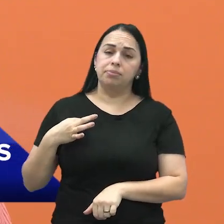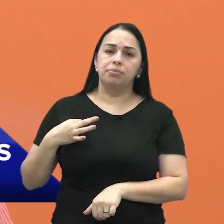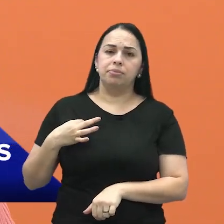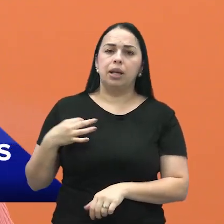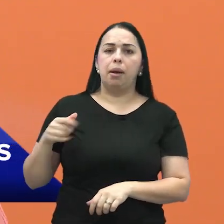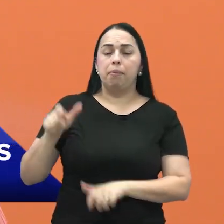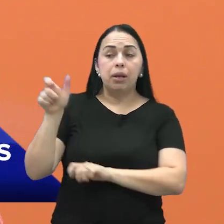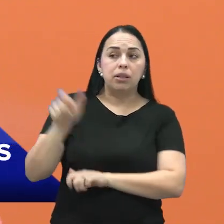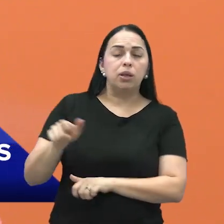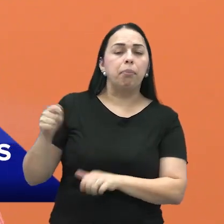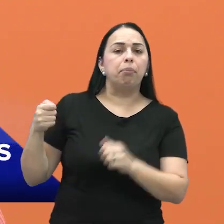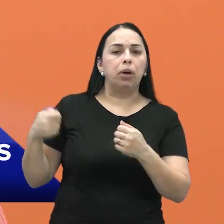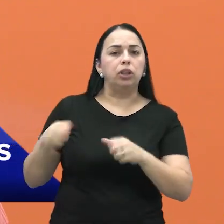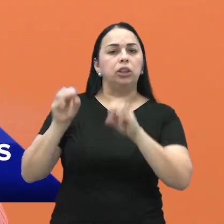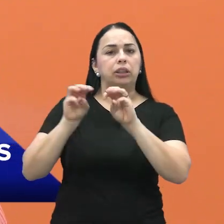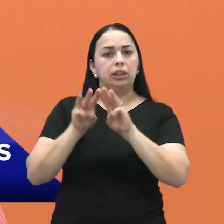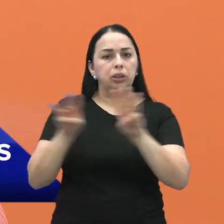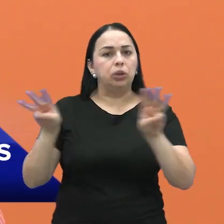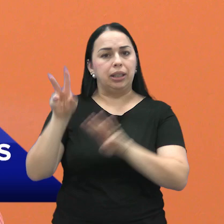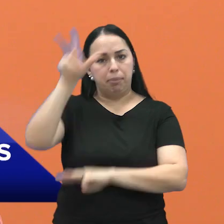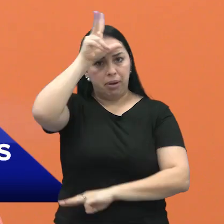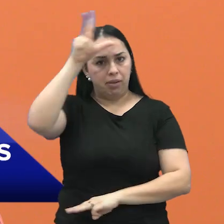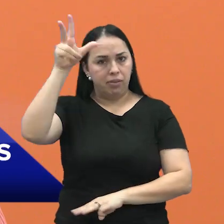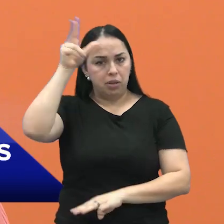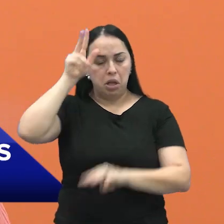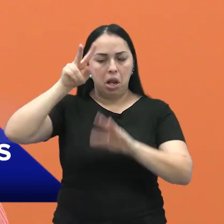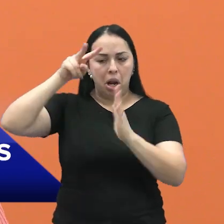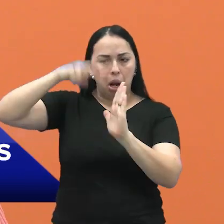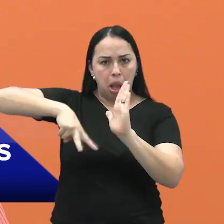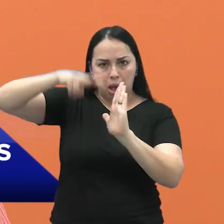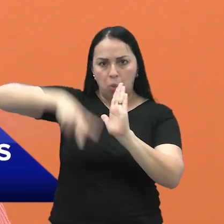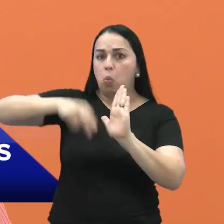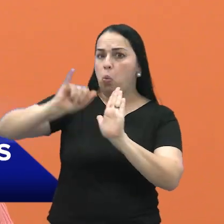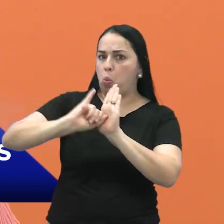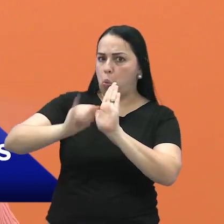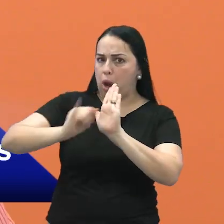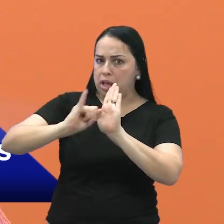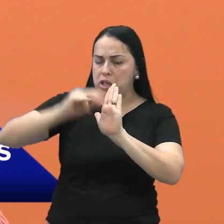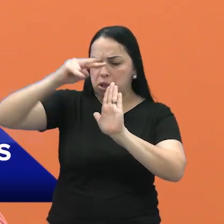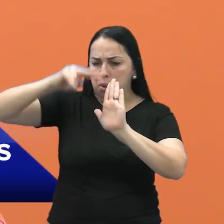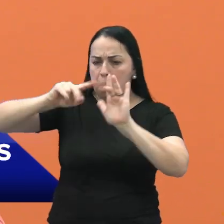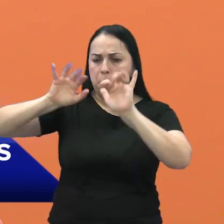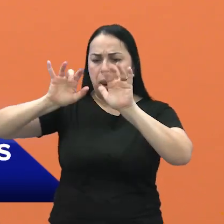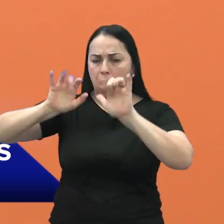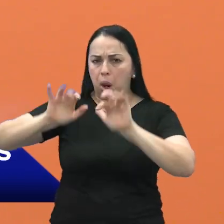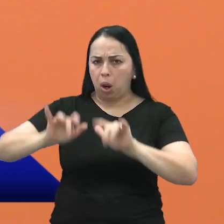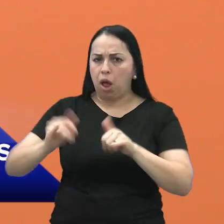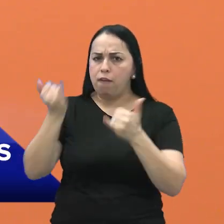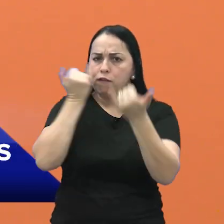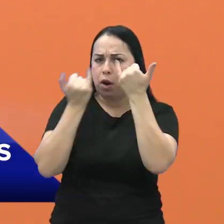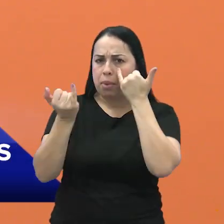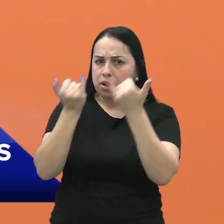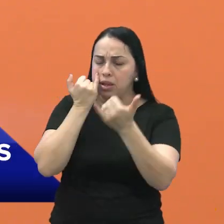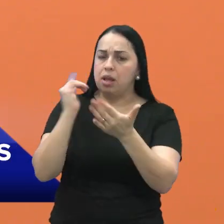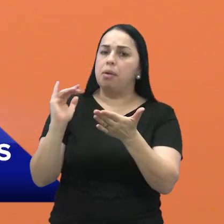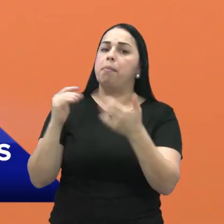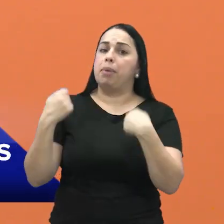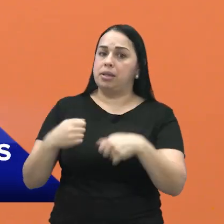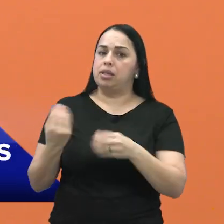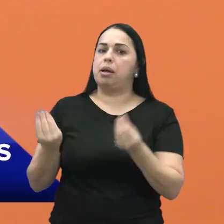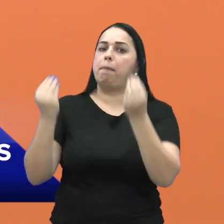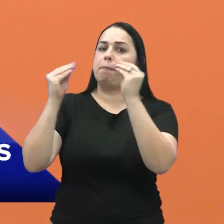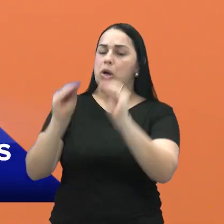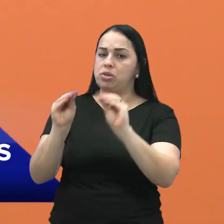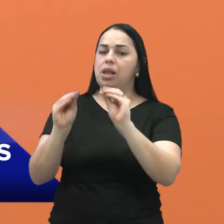temos aqui, a pessoa pode entrar no site da Prefeitura, ler o edital, fazer todo o preenchimento, tem alguns documentos